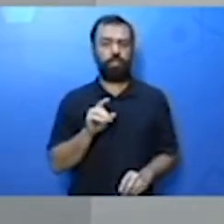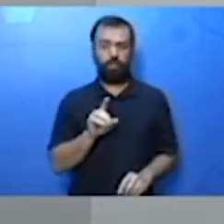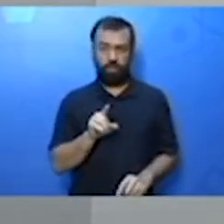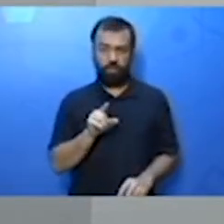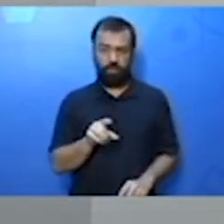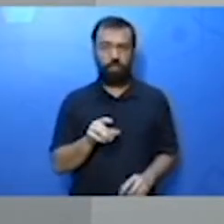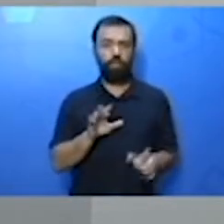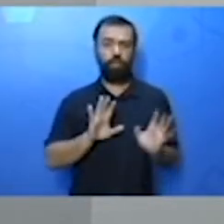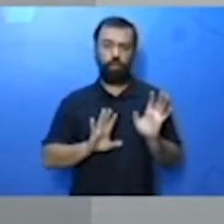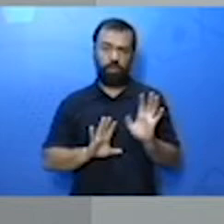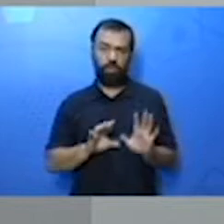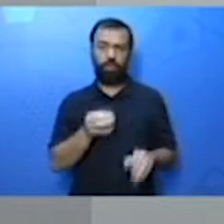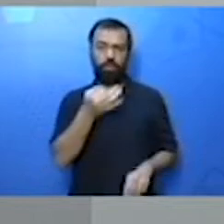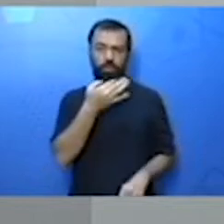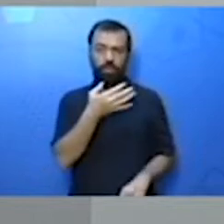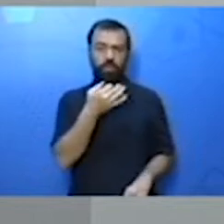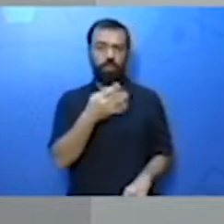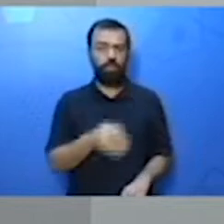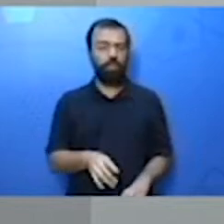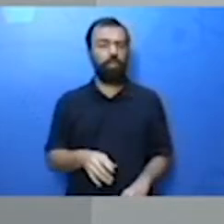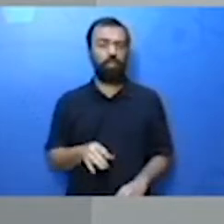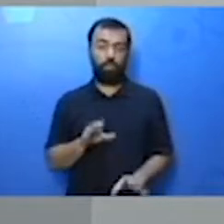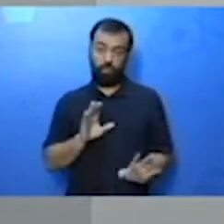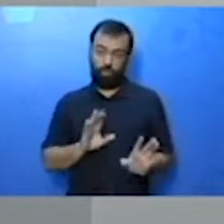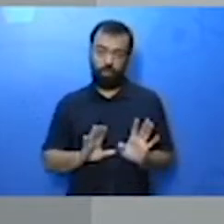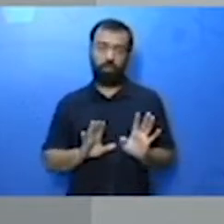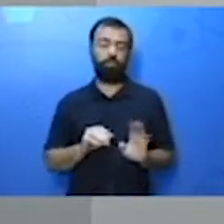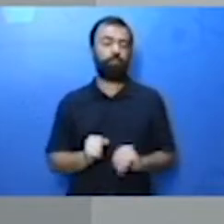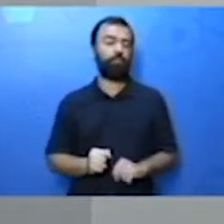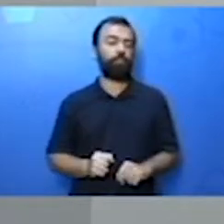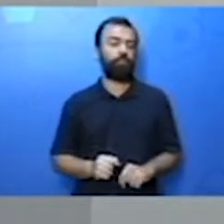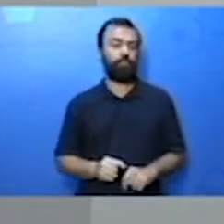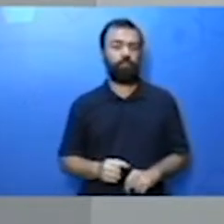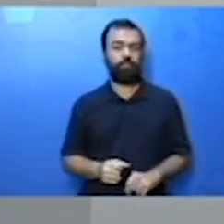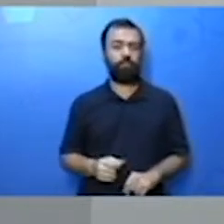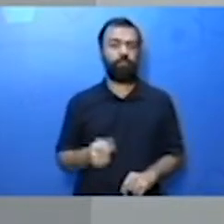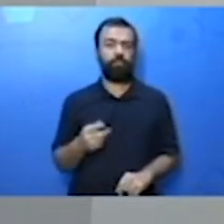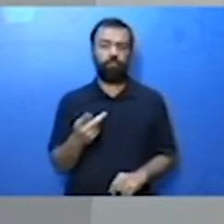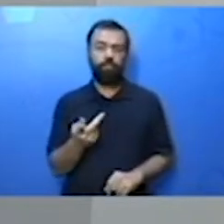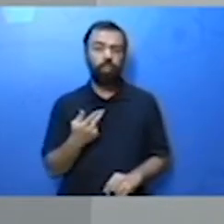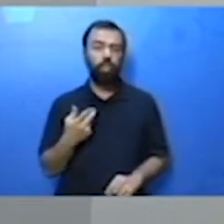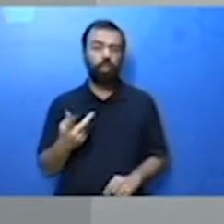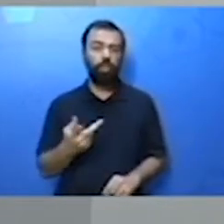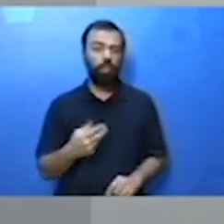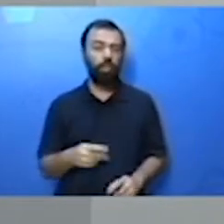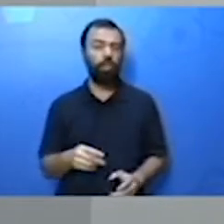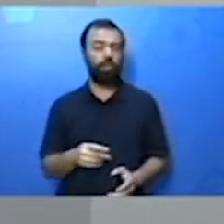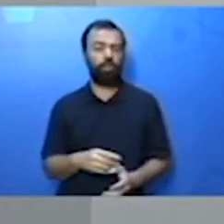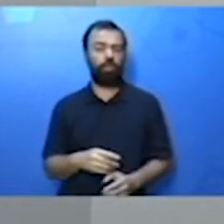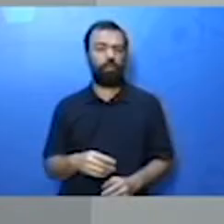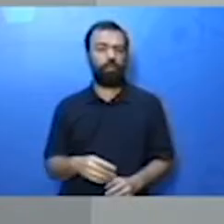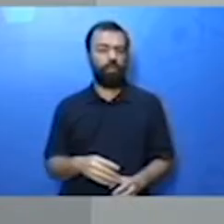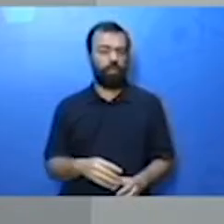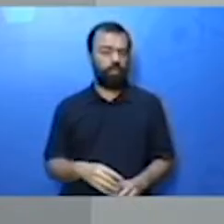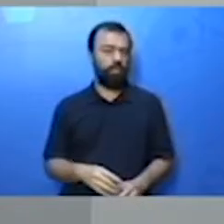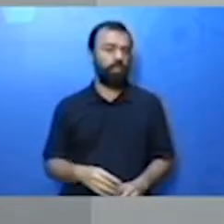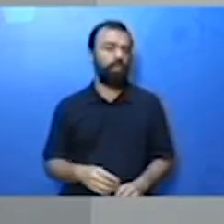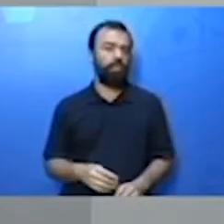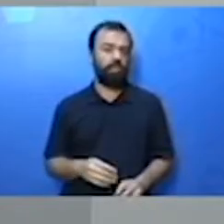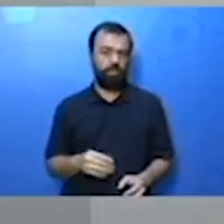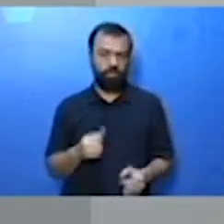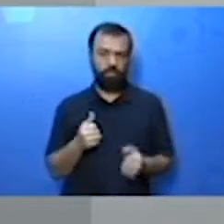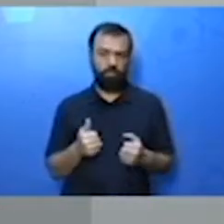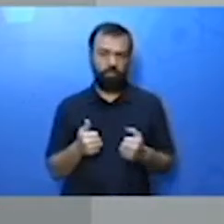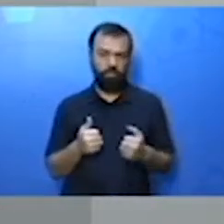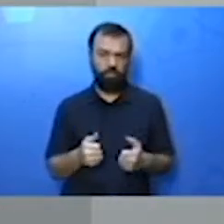você. Então, vamos tomar bastante cuidado, tá? Que nós tenhamos uma excelente semana. Hoje